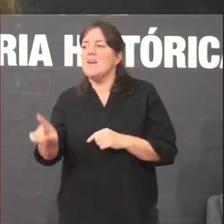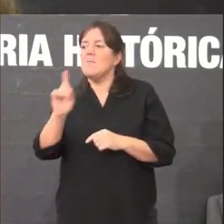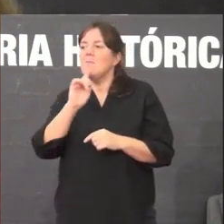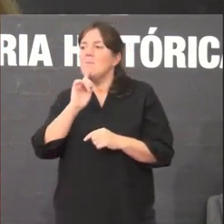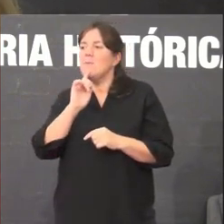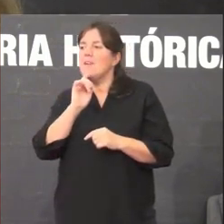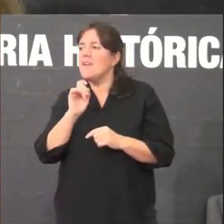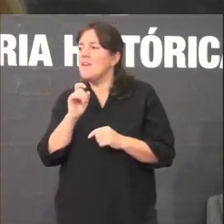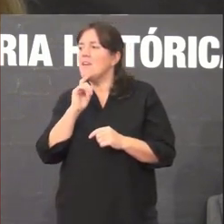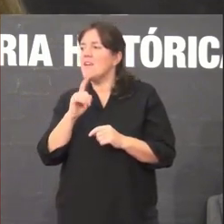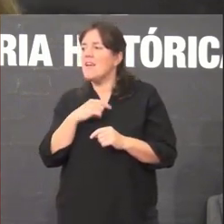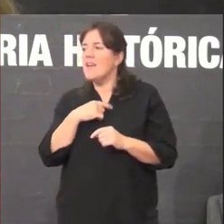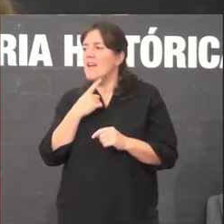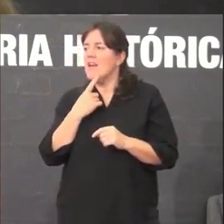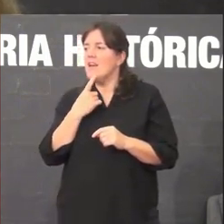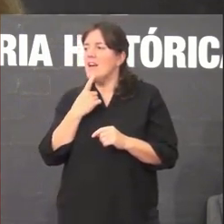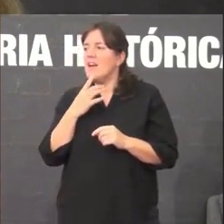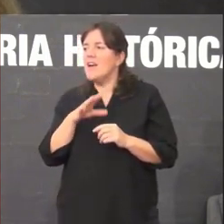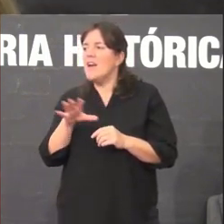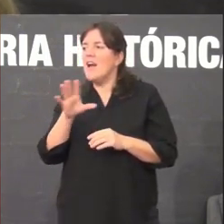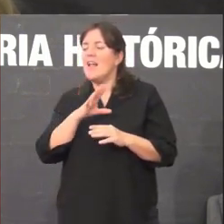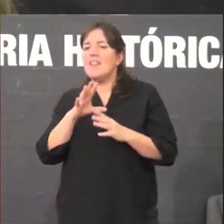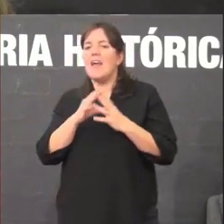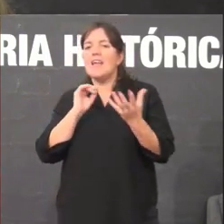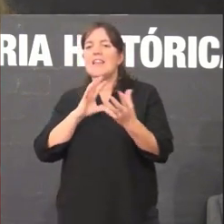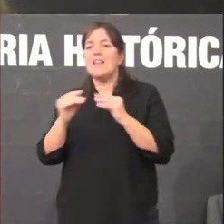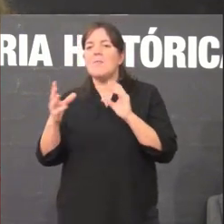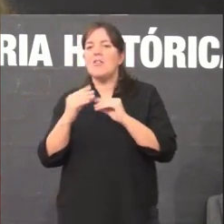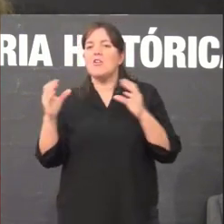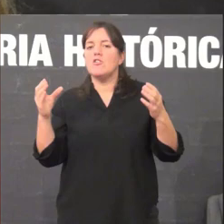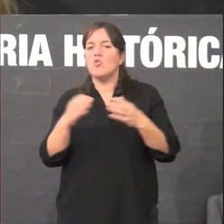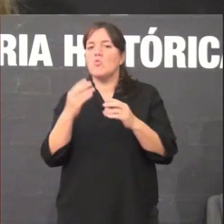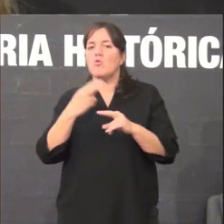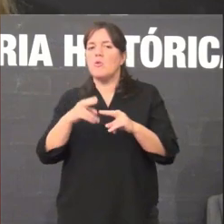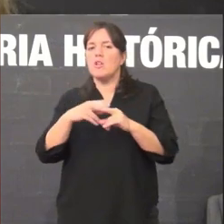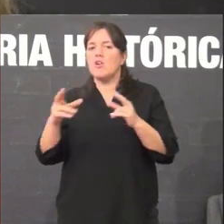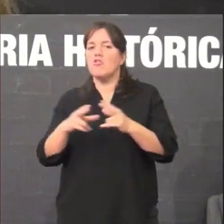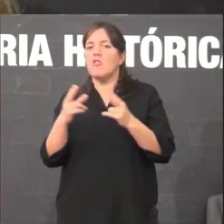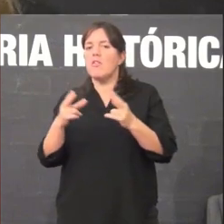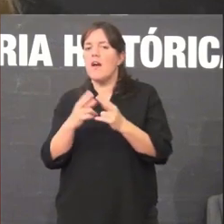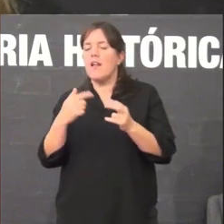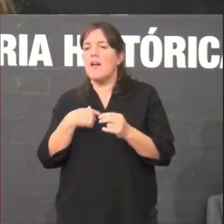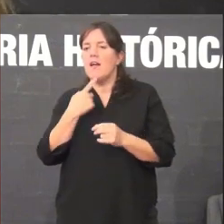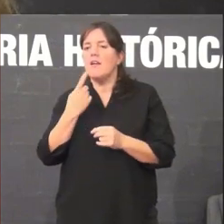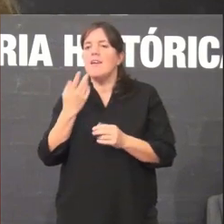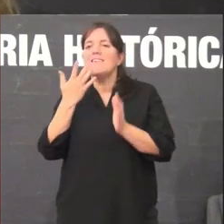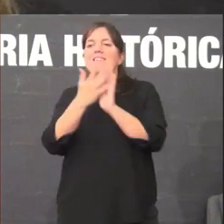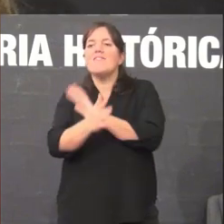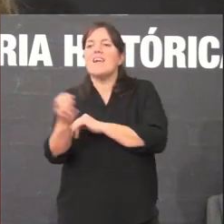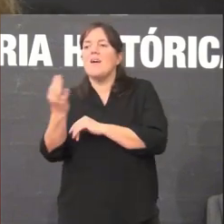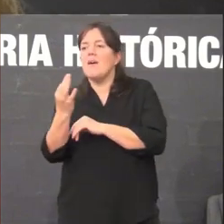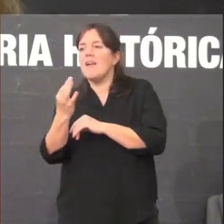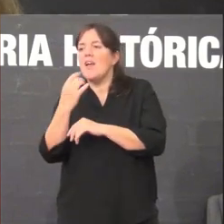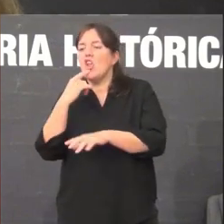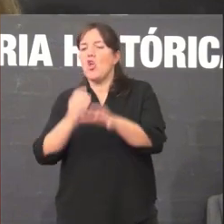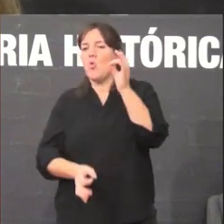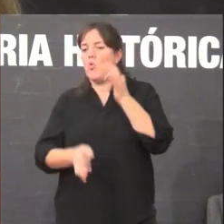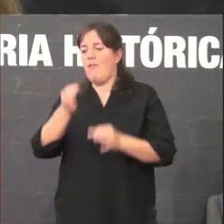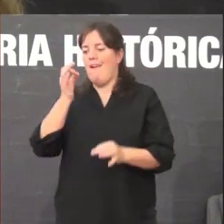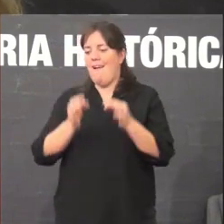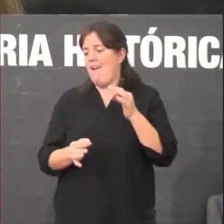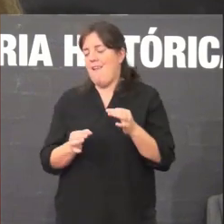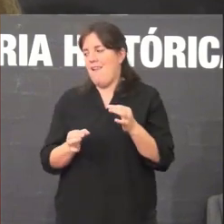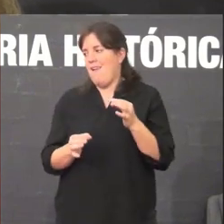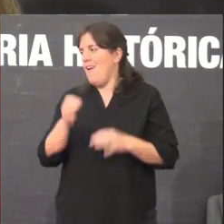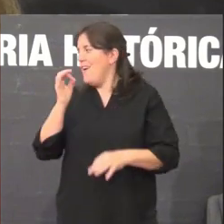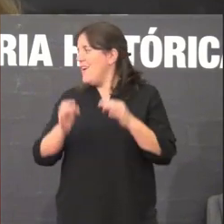forma, um entendimento entre as forças políticas e sociais, e isso significava não julgar, naquela época,